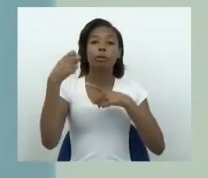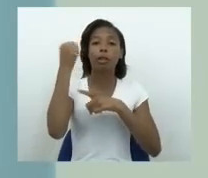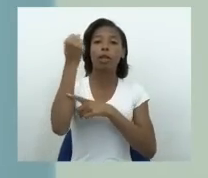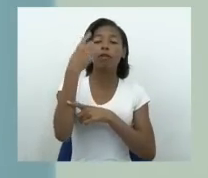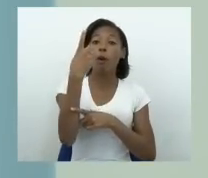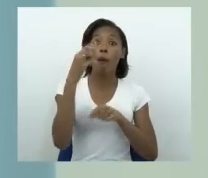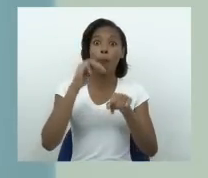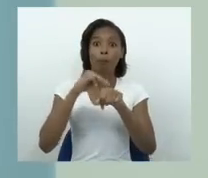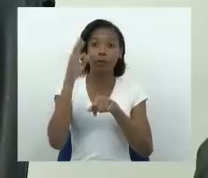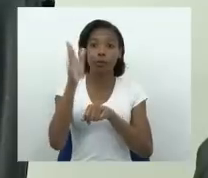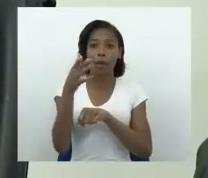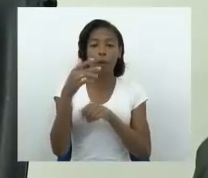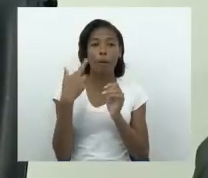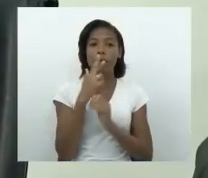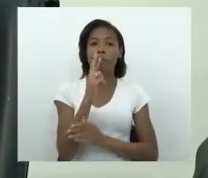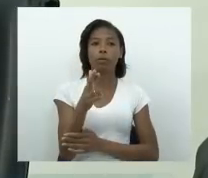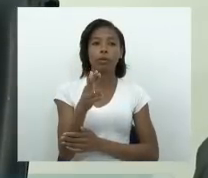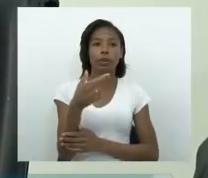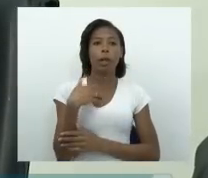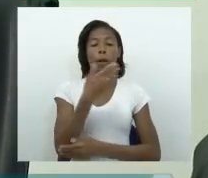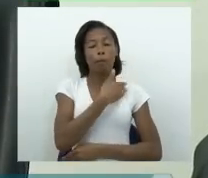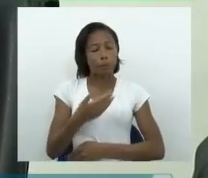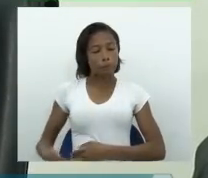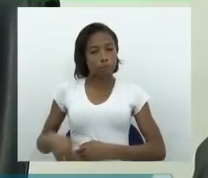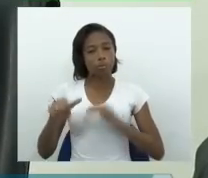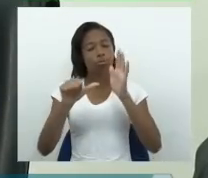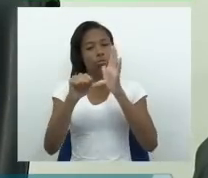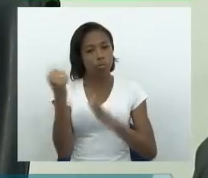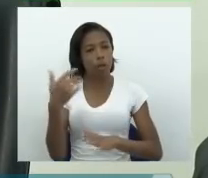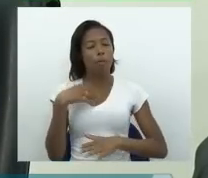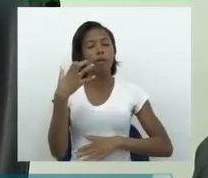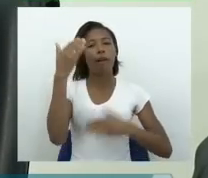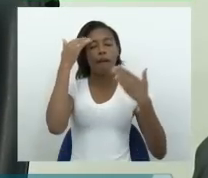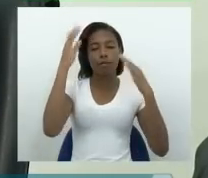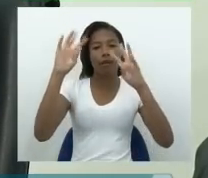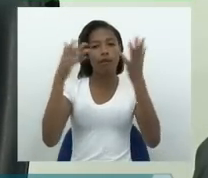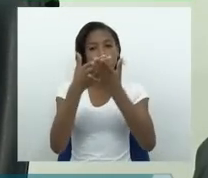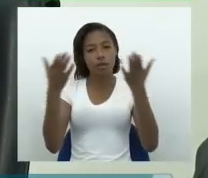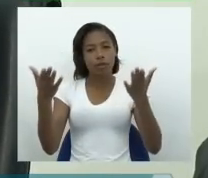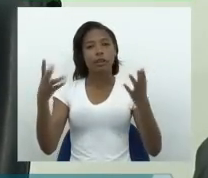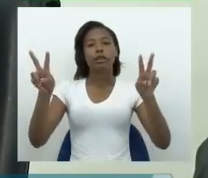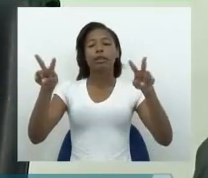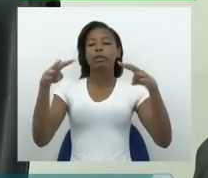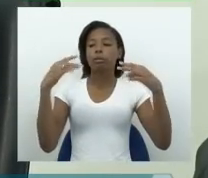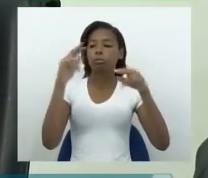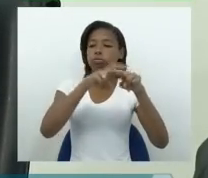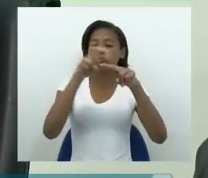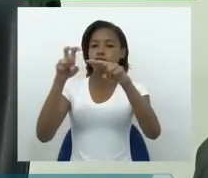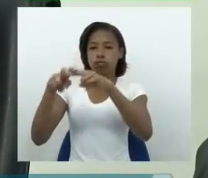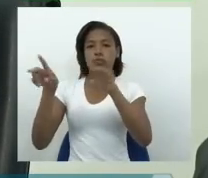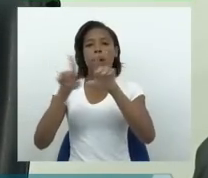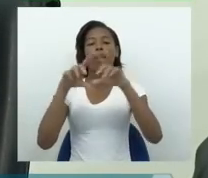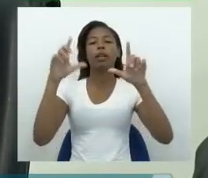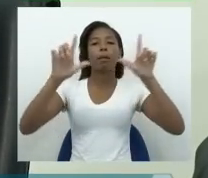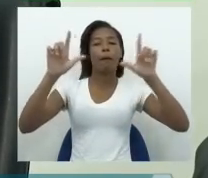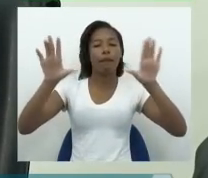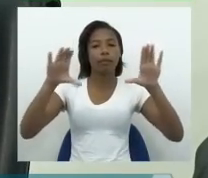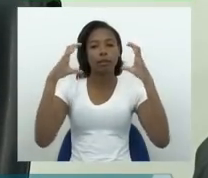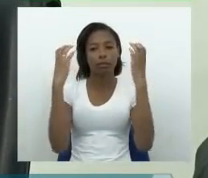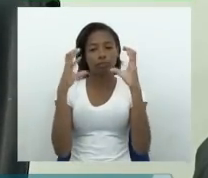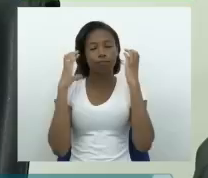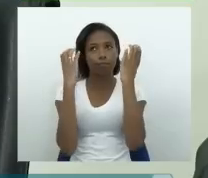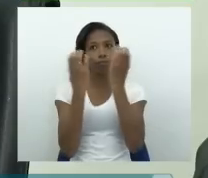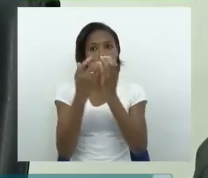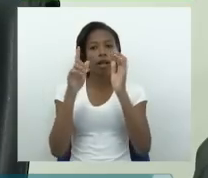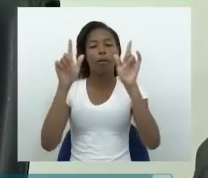para a resposta, candidato. Primeiramente, gostaria de agradecer a todos os presentes, à TV Câmara, pelo debate.